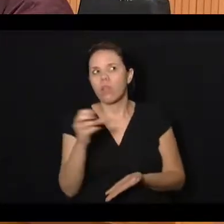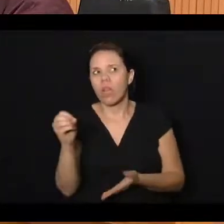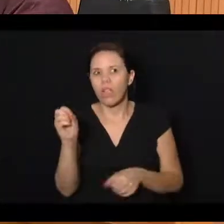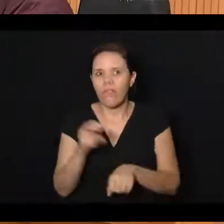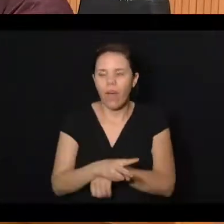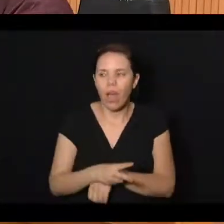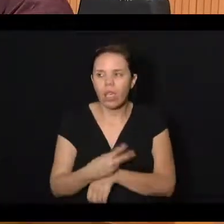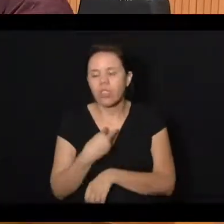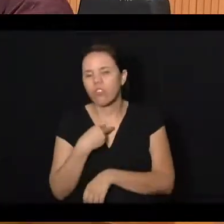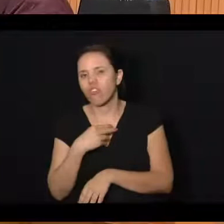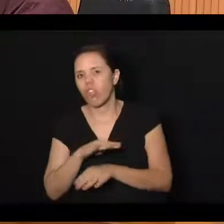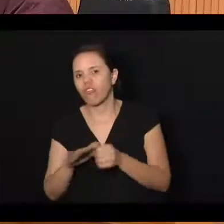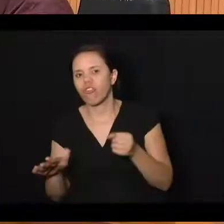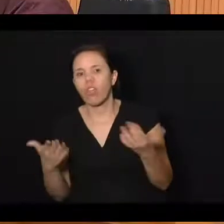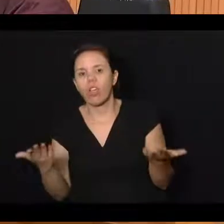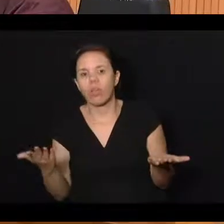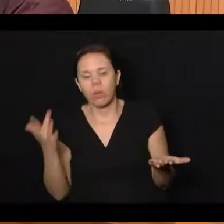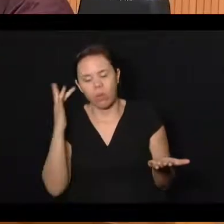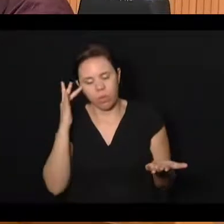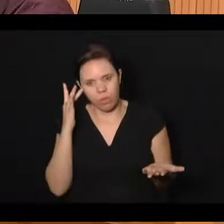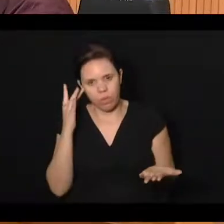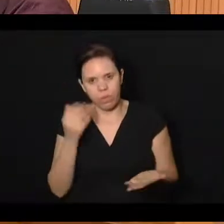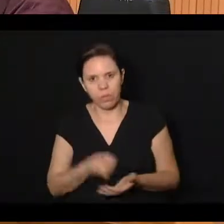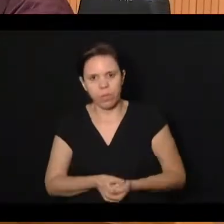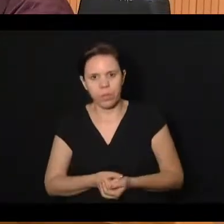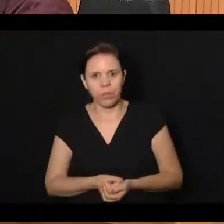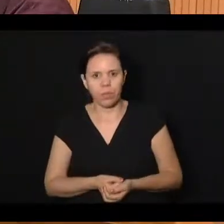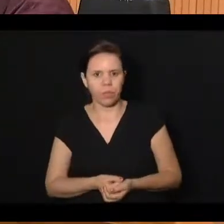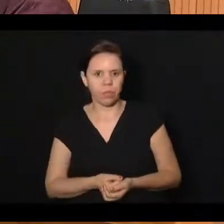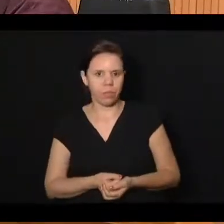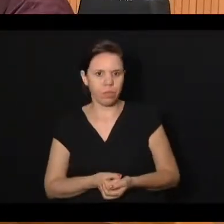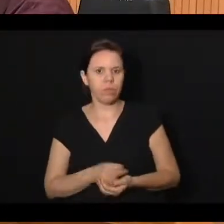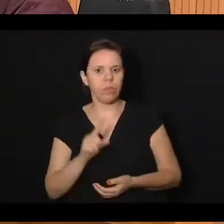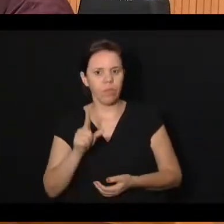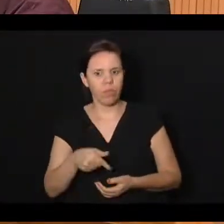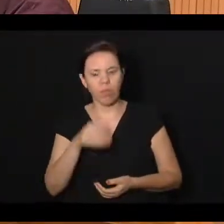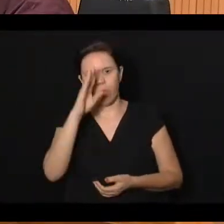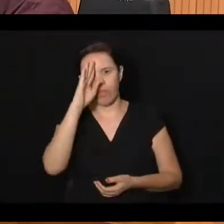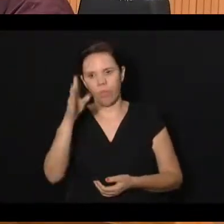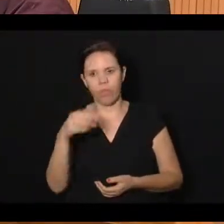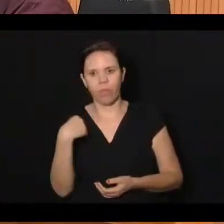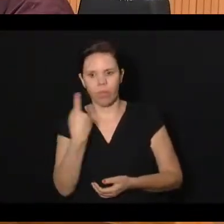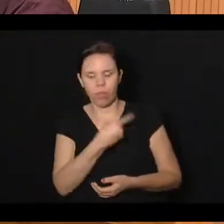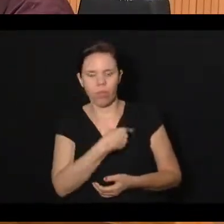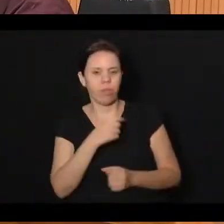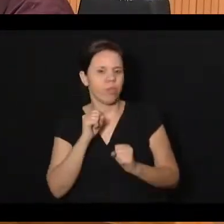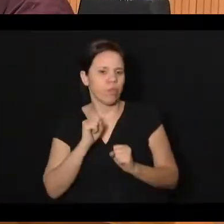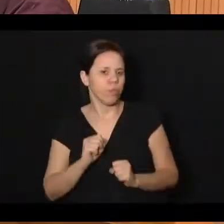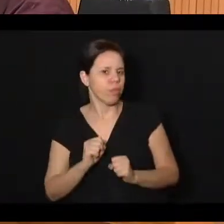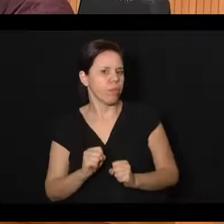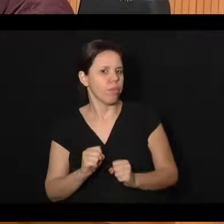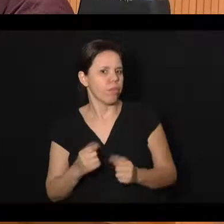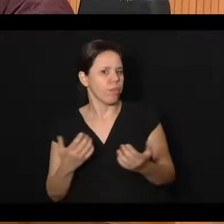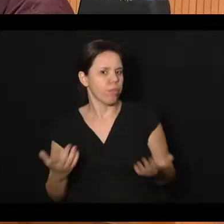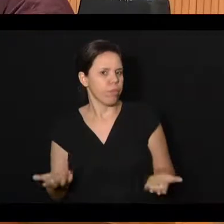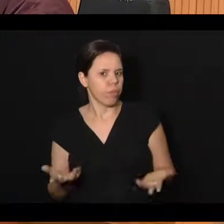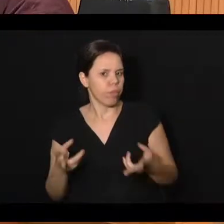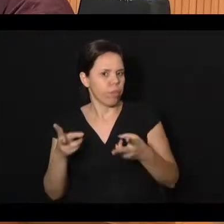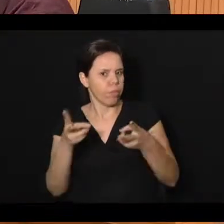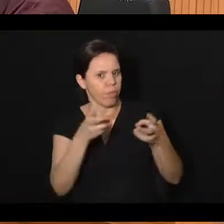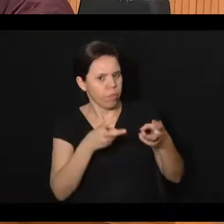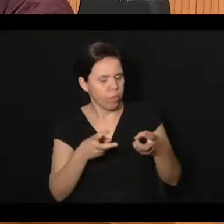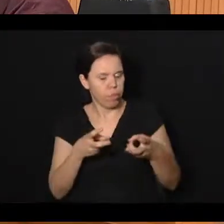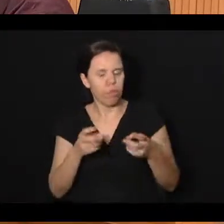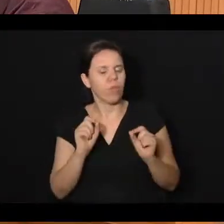ocupadas acho que assim é é um princípio pra que a gente possa enxergar esse